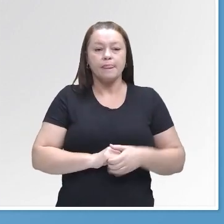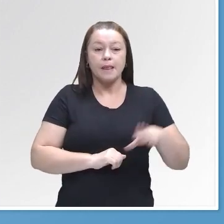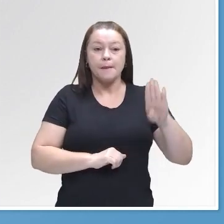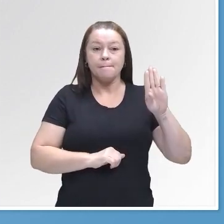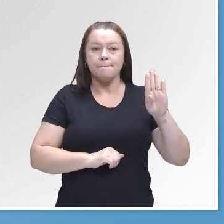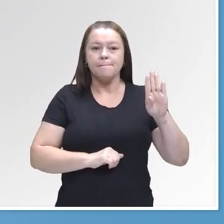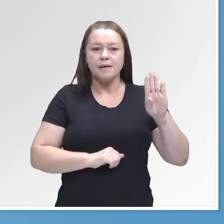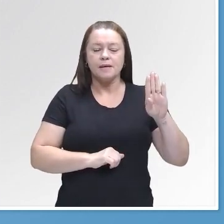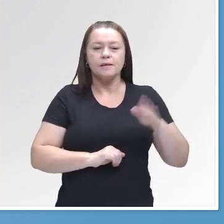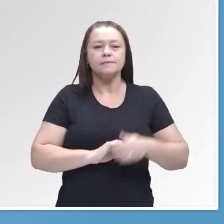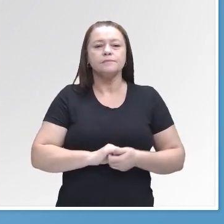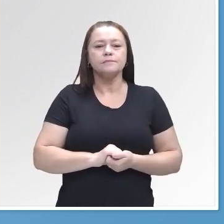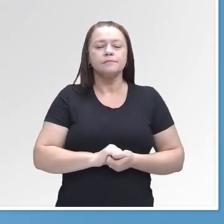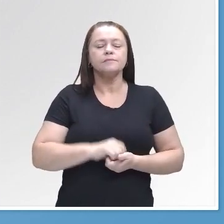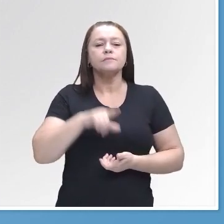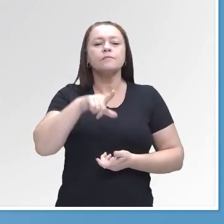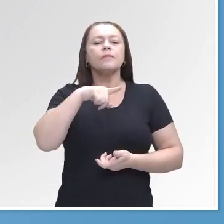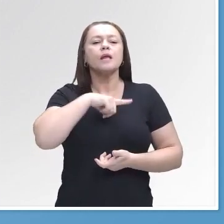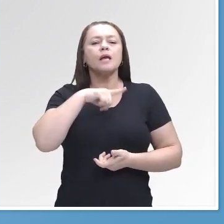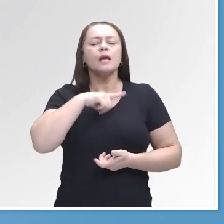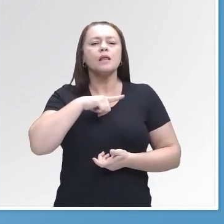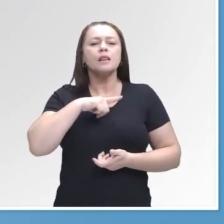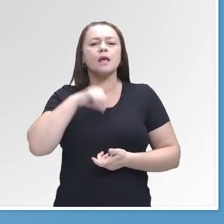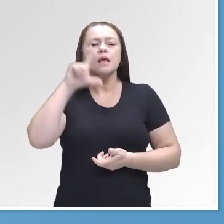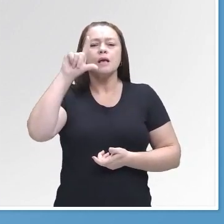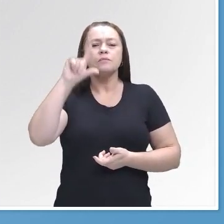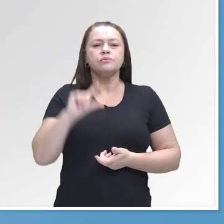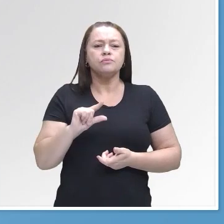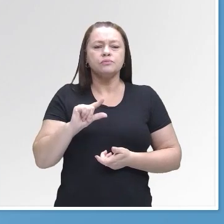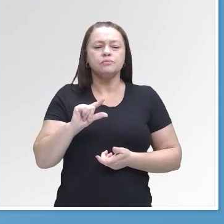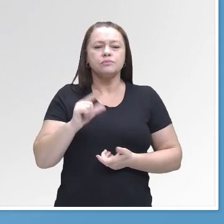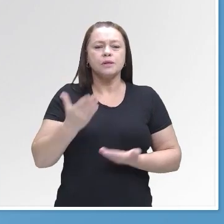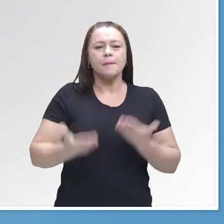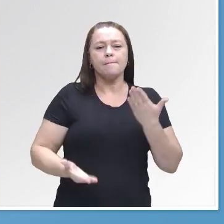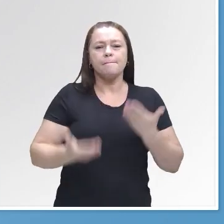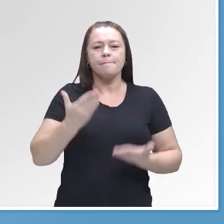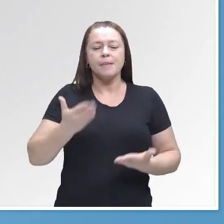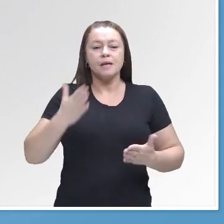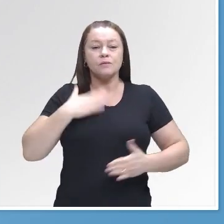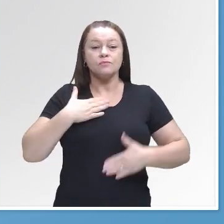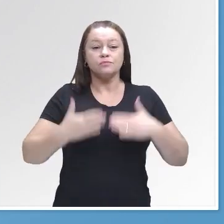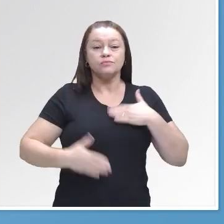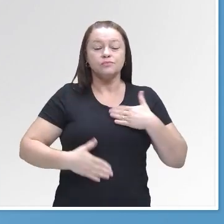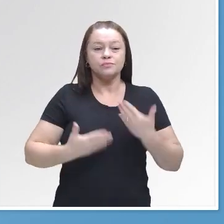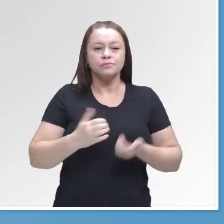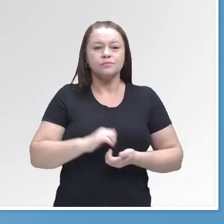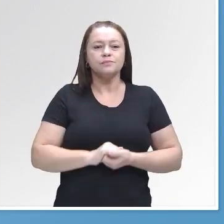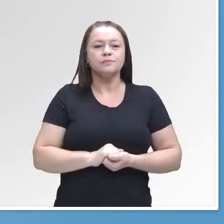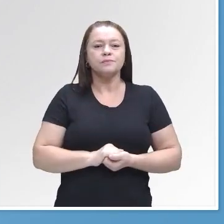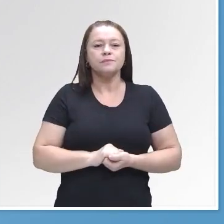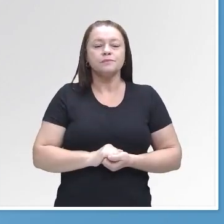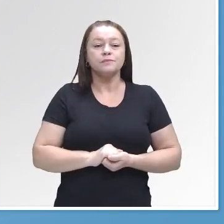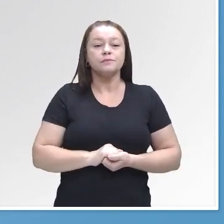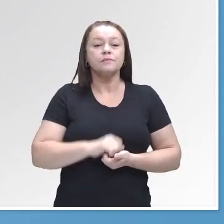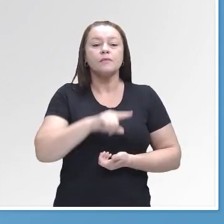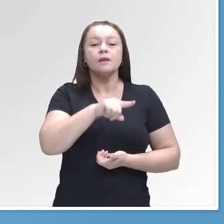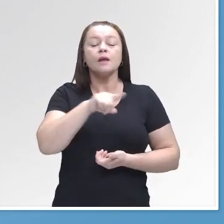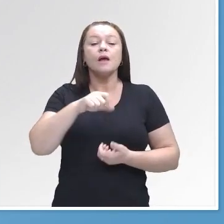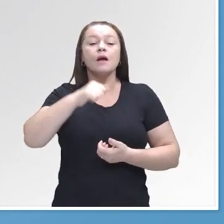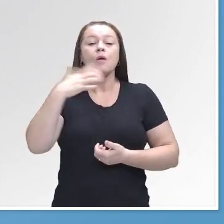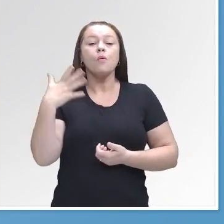Letra B. Quem tem menor massa corporal? Letra B. Quem